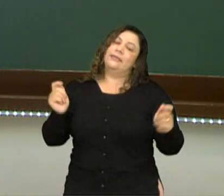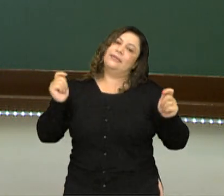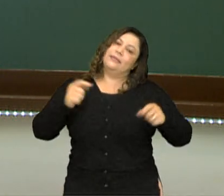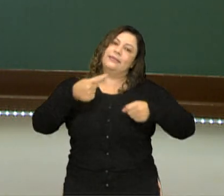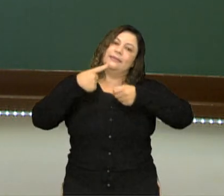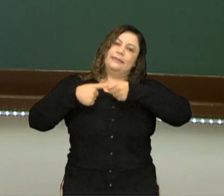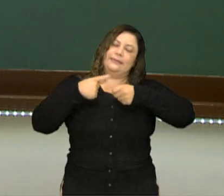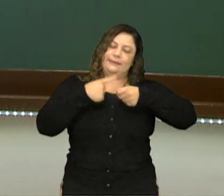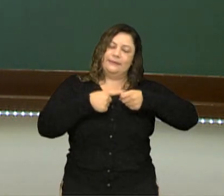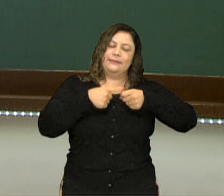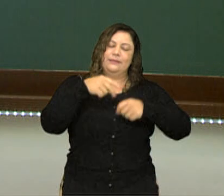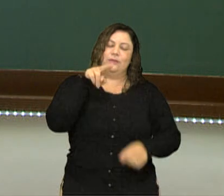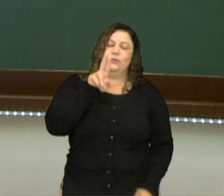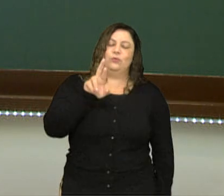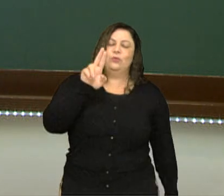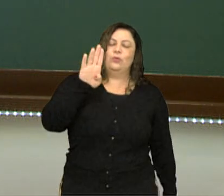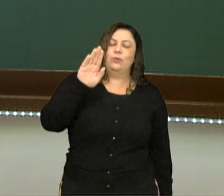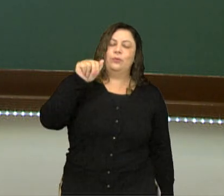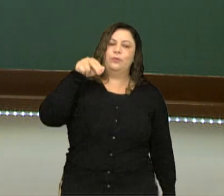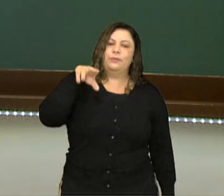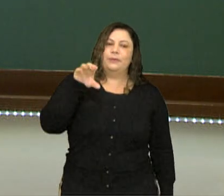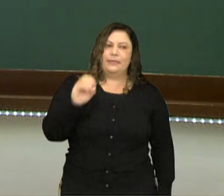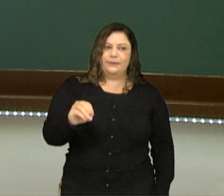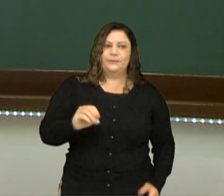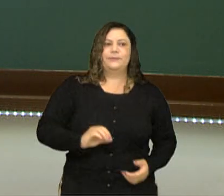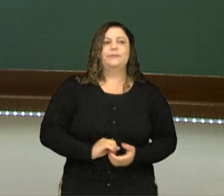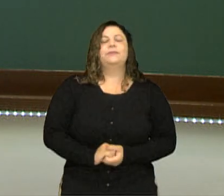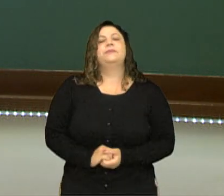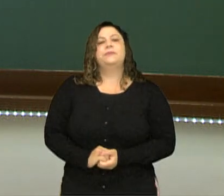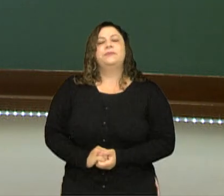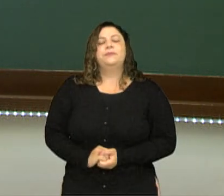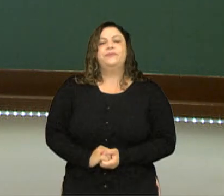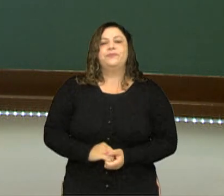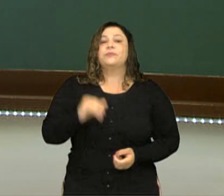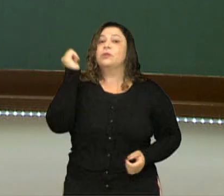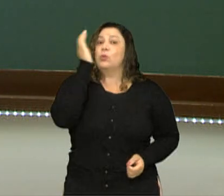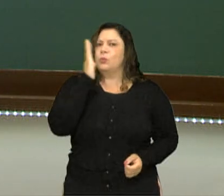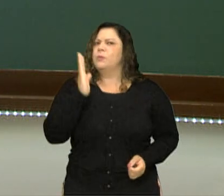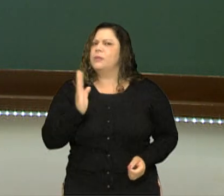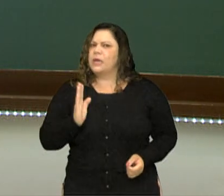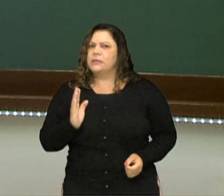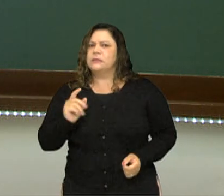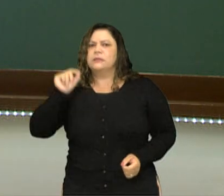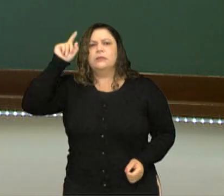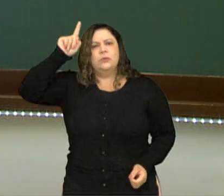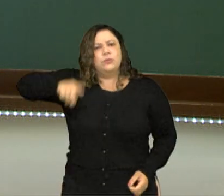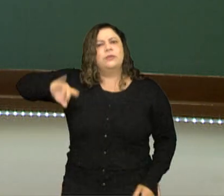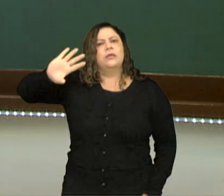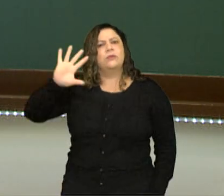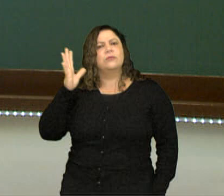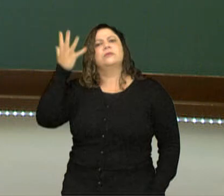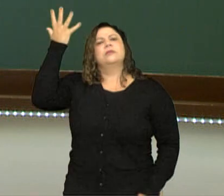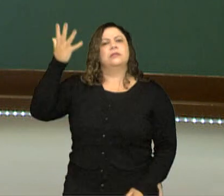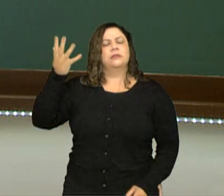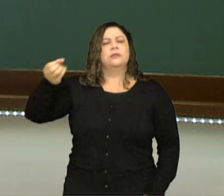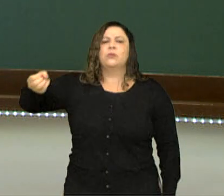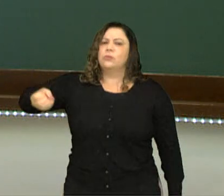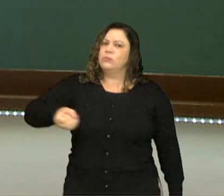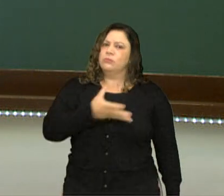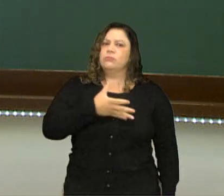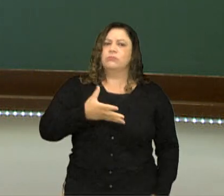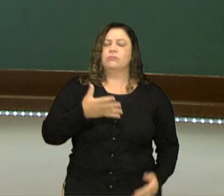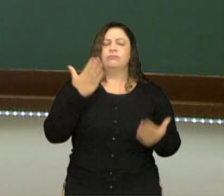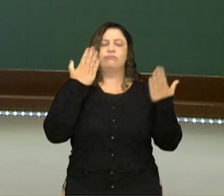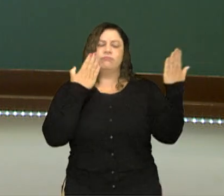certo? No Brasil, a urbanização é um fenômeno relativamente recente. Então, se eu comparar com outras partes